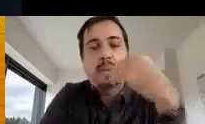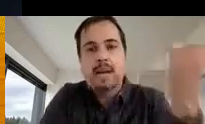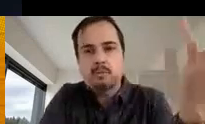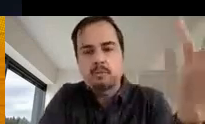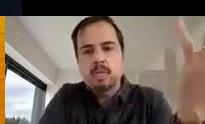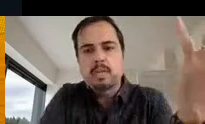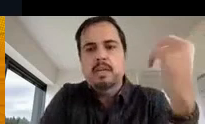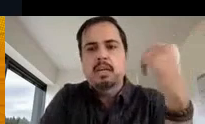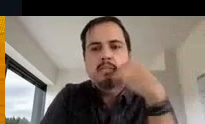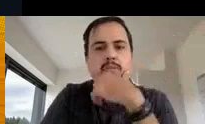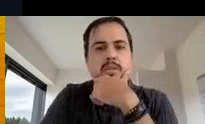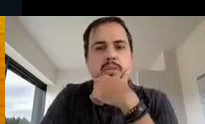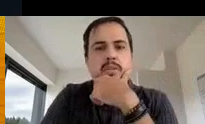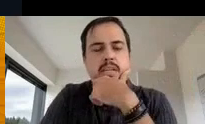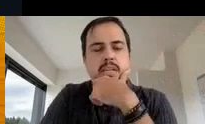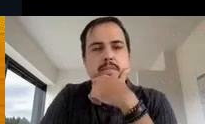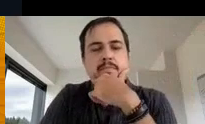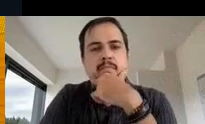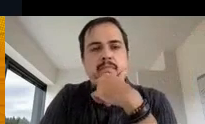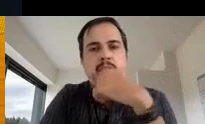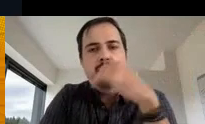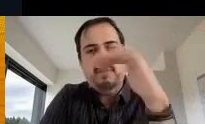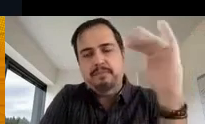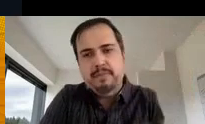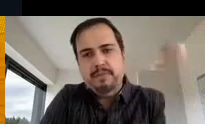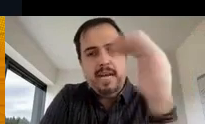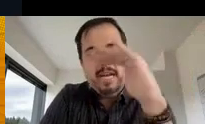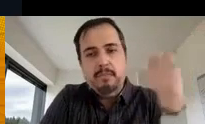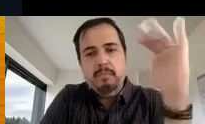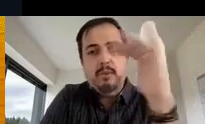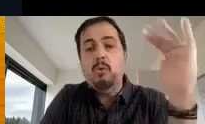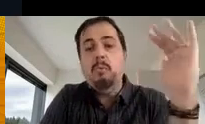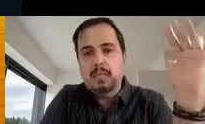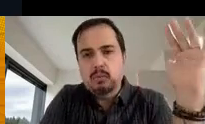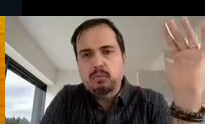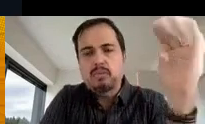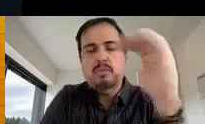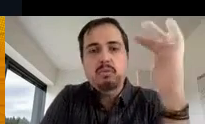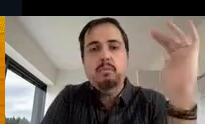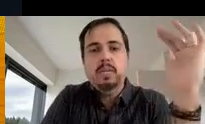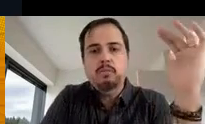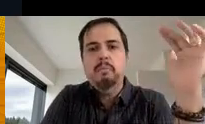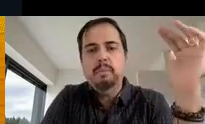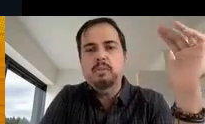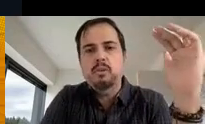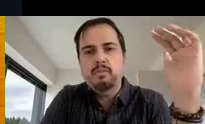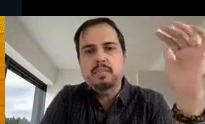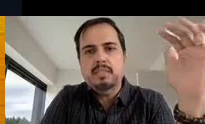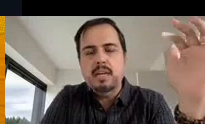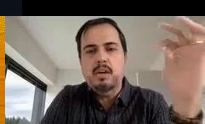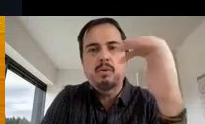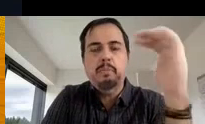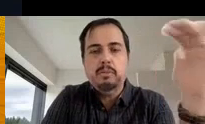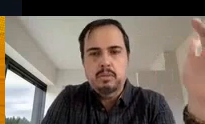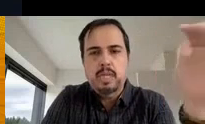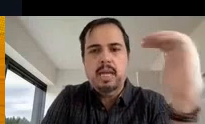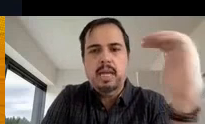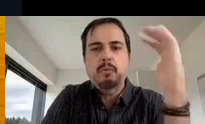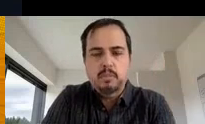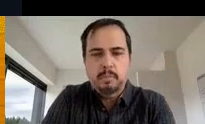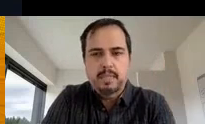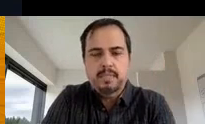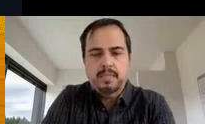você está sendo freado. Você vai ficar ali meio que com medo se você não tem um ambiente propício à